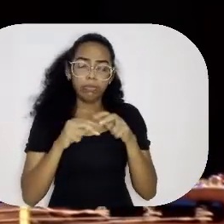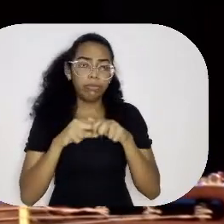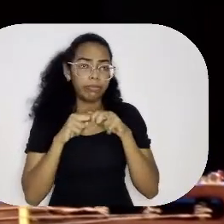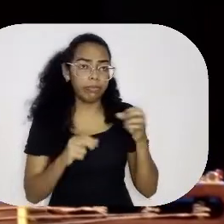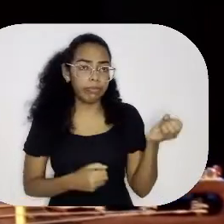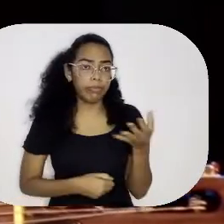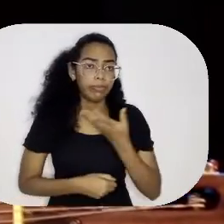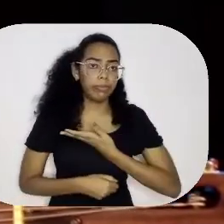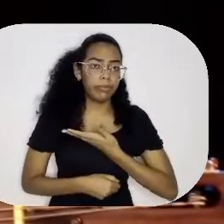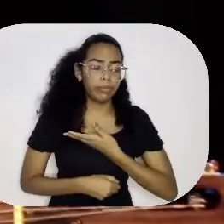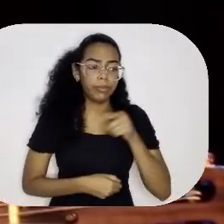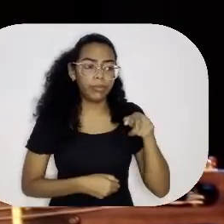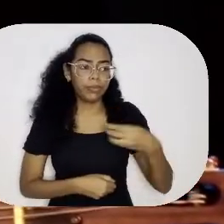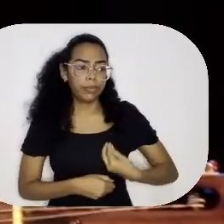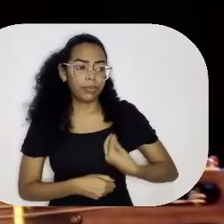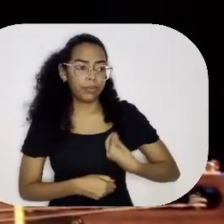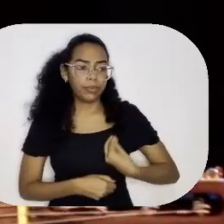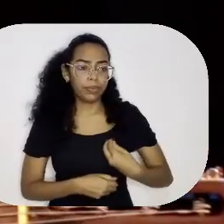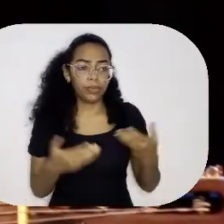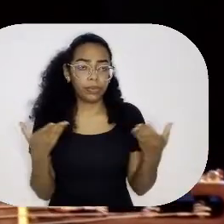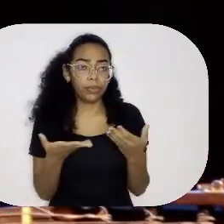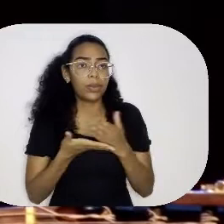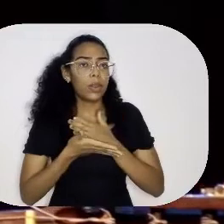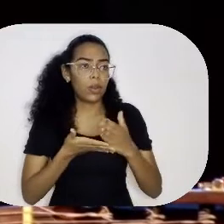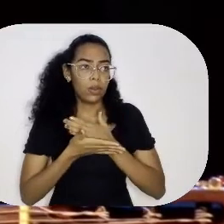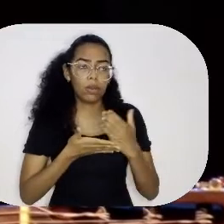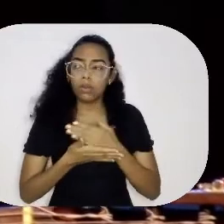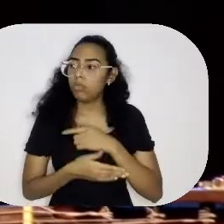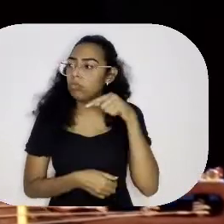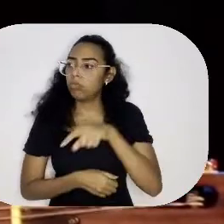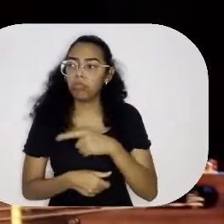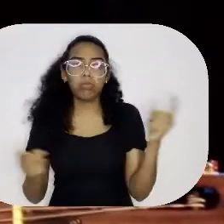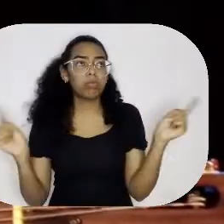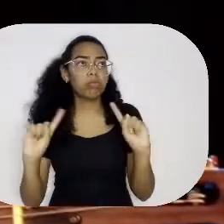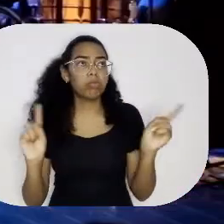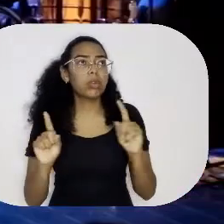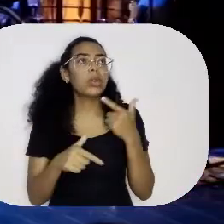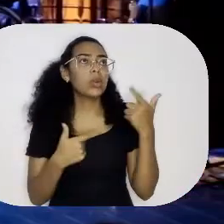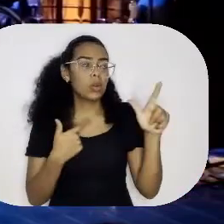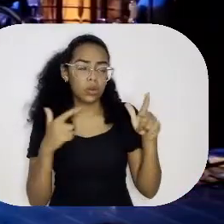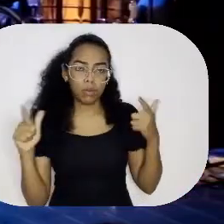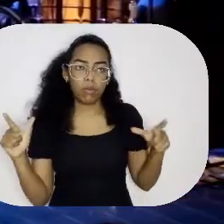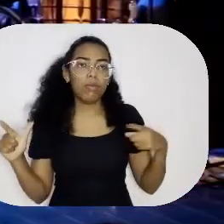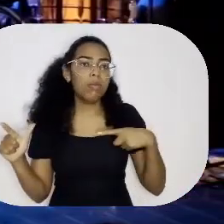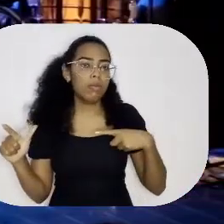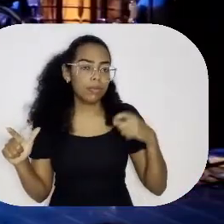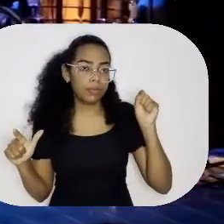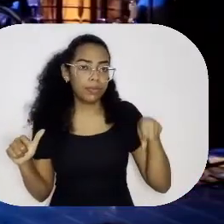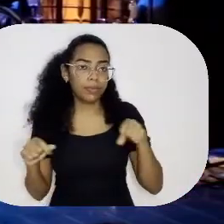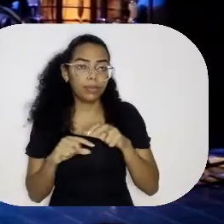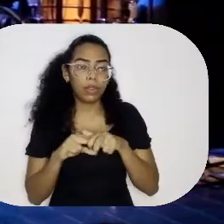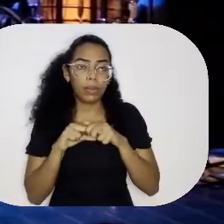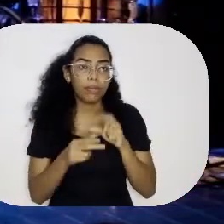novos amigos, estão aqui hoje, grande parte deles, amigos do ensaio interativo, outros que são já amigos de longas datas, que também acompanhavam o ensaio, e o público em geral que está